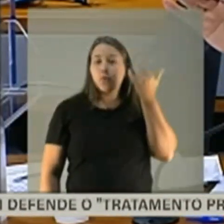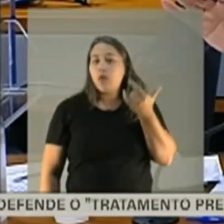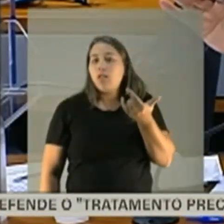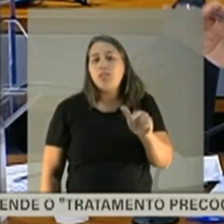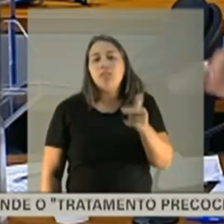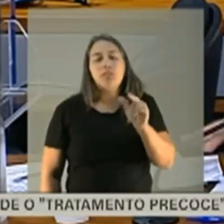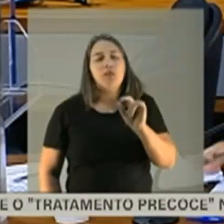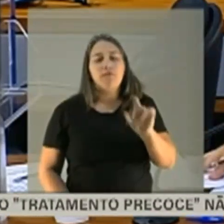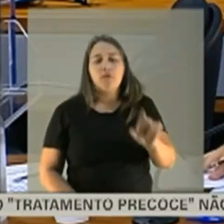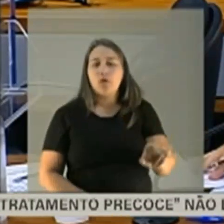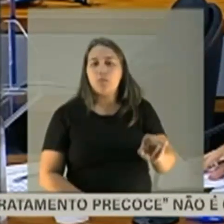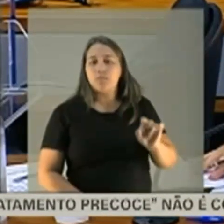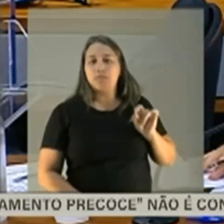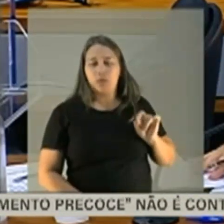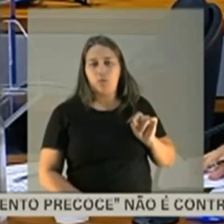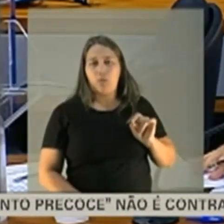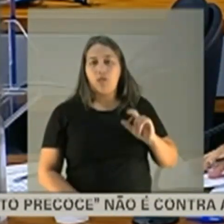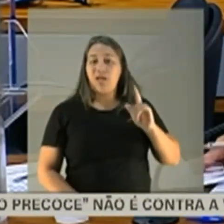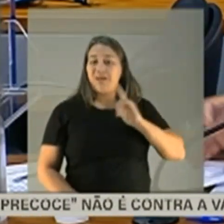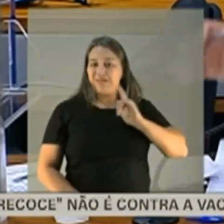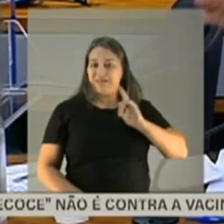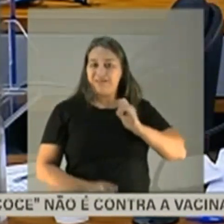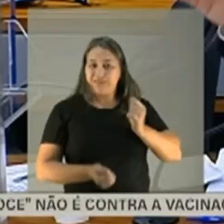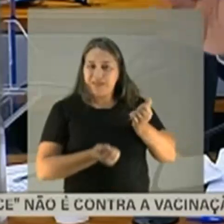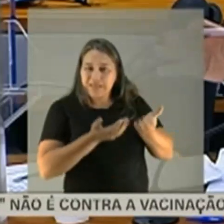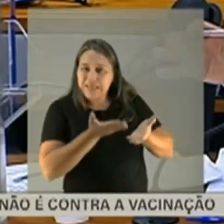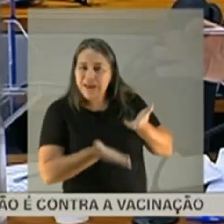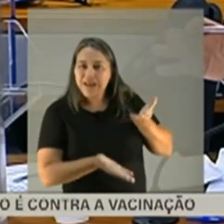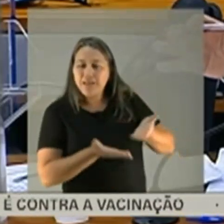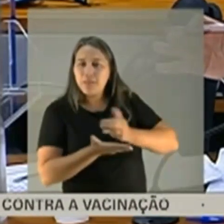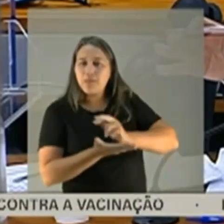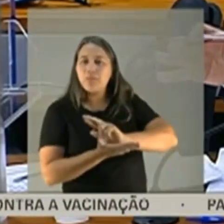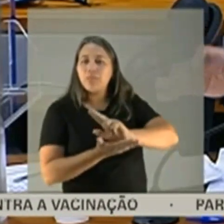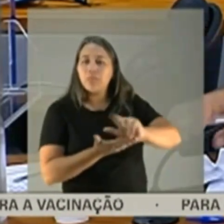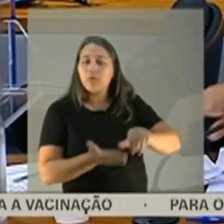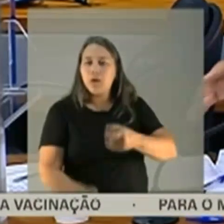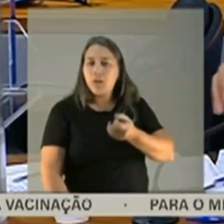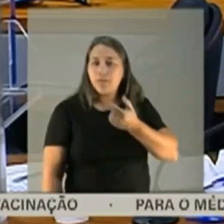teve opção de ter esse tratamento com vários medicamentos.